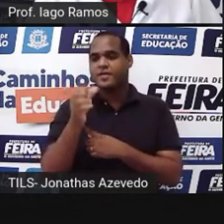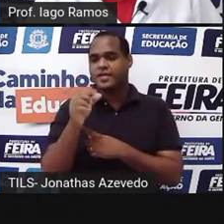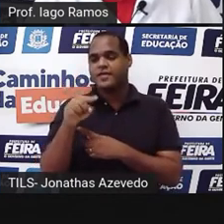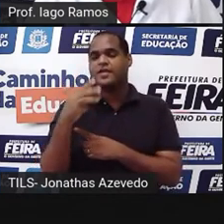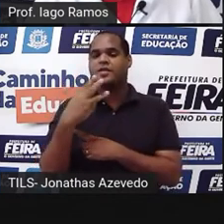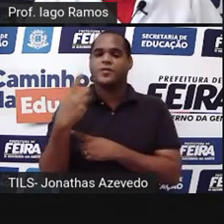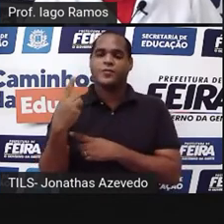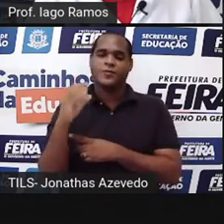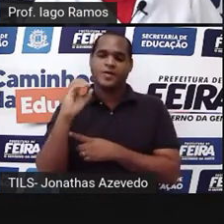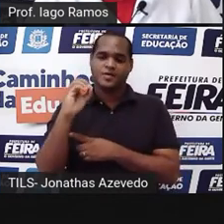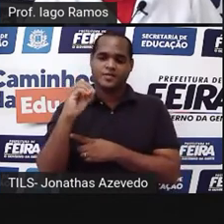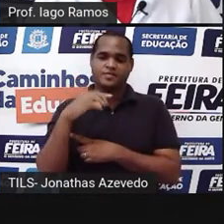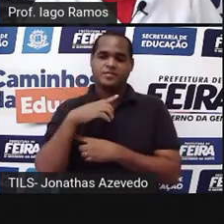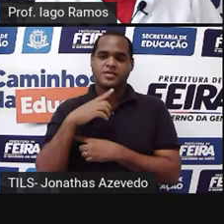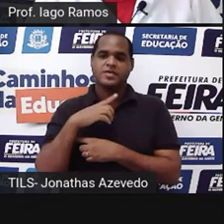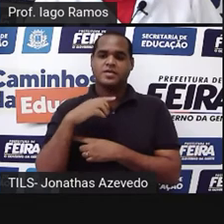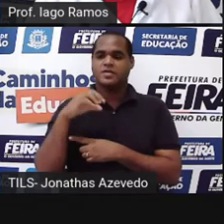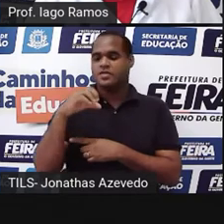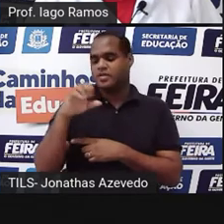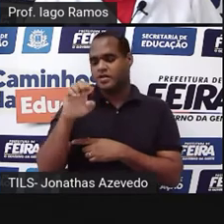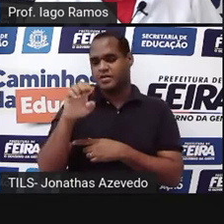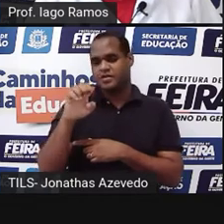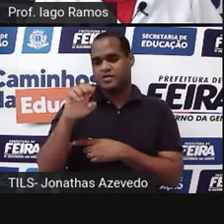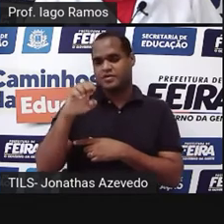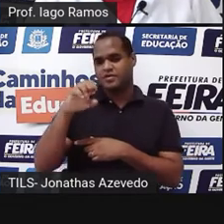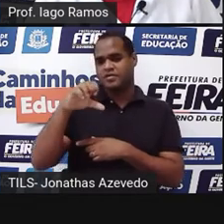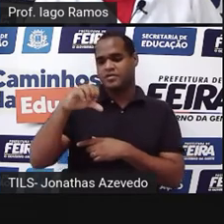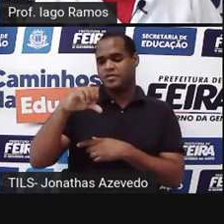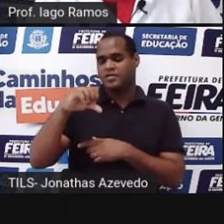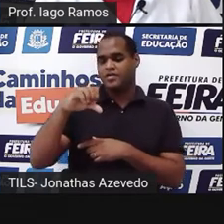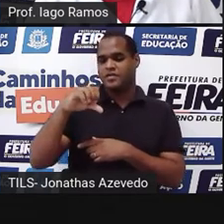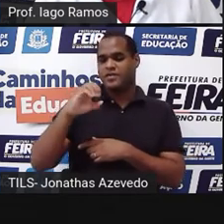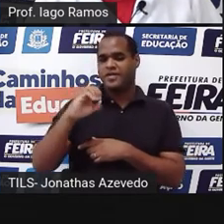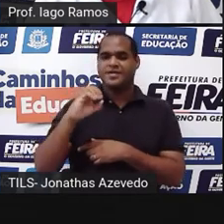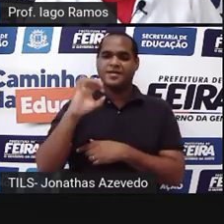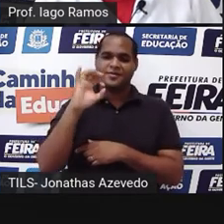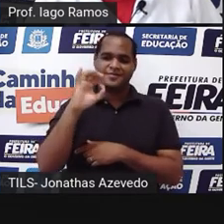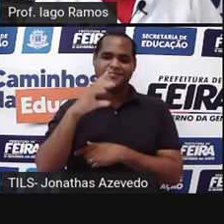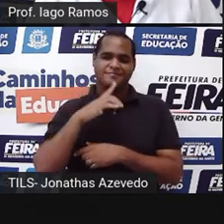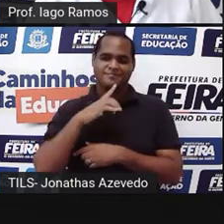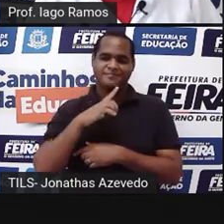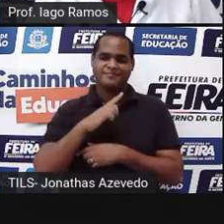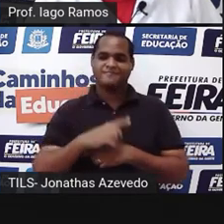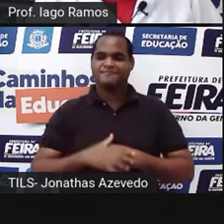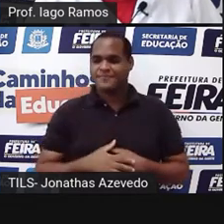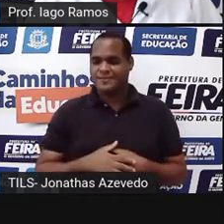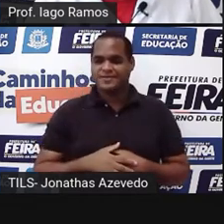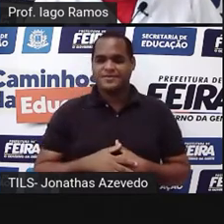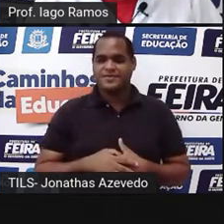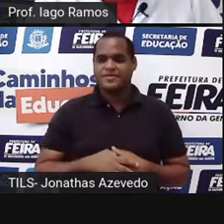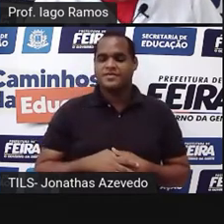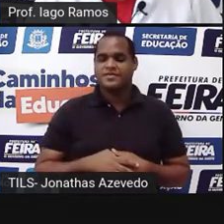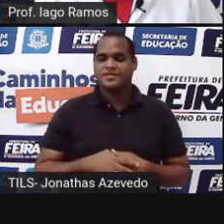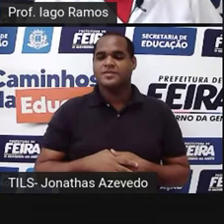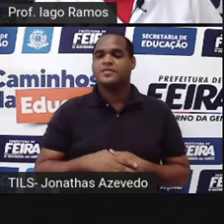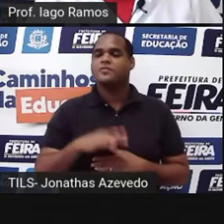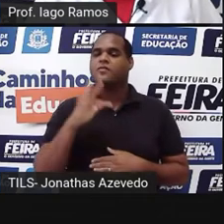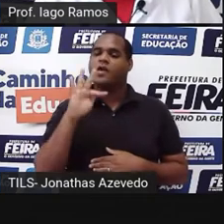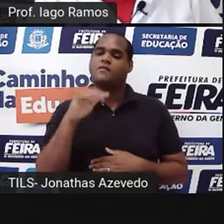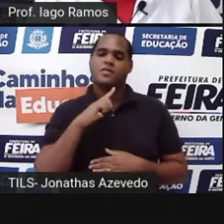56,31 graus. O ângulozinho formado no vértice E, 90 graus, né? Aliás, no F,